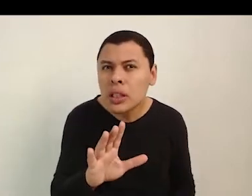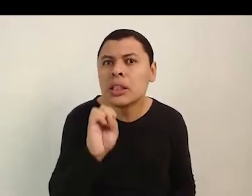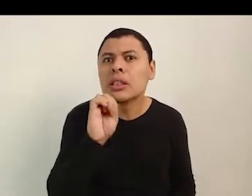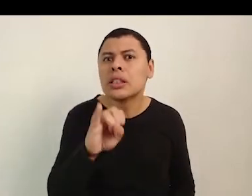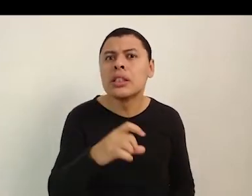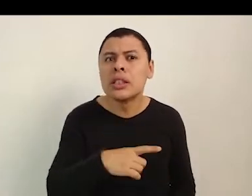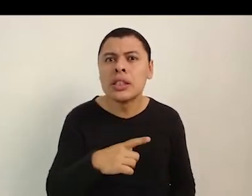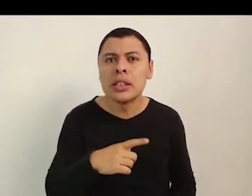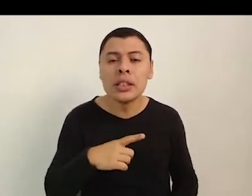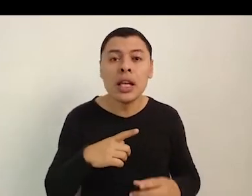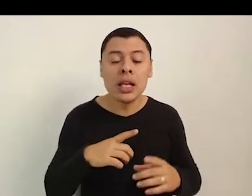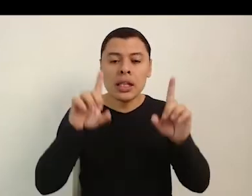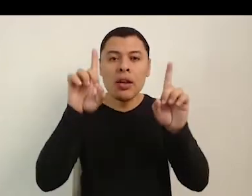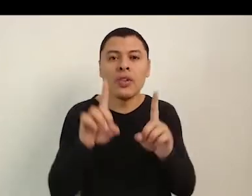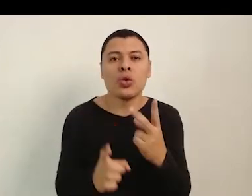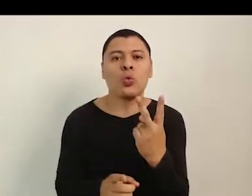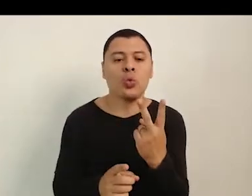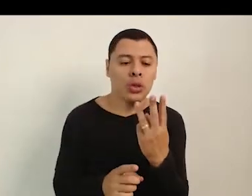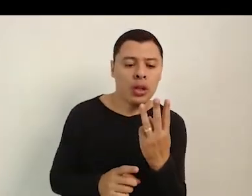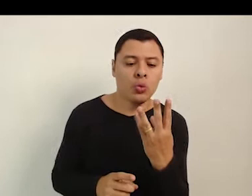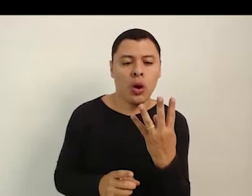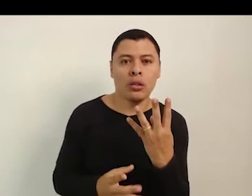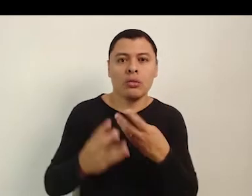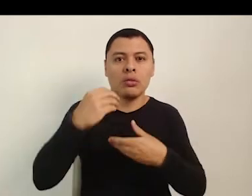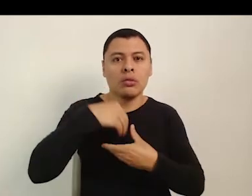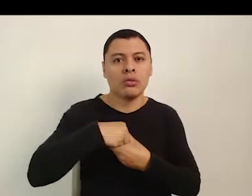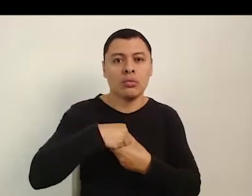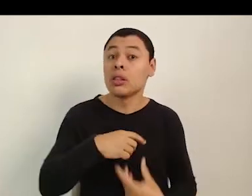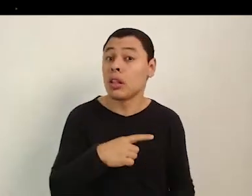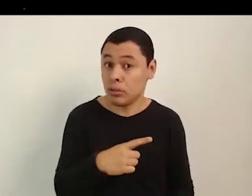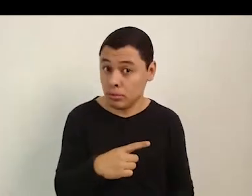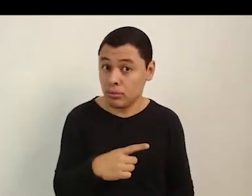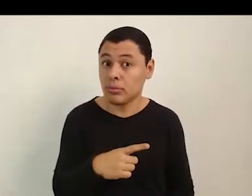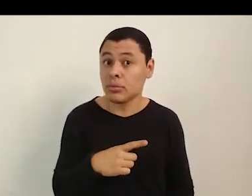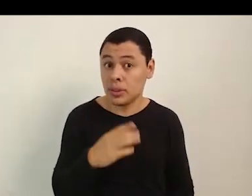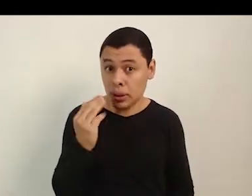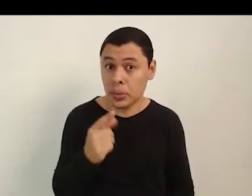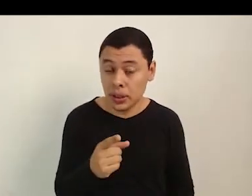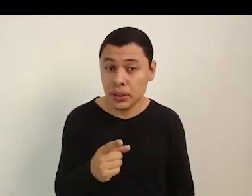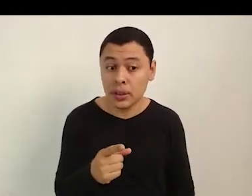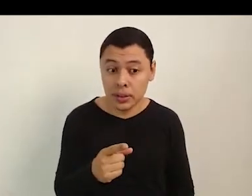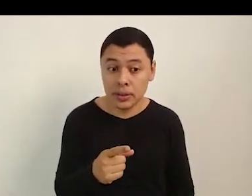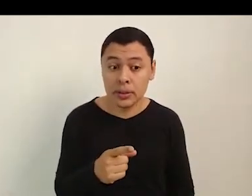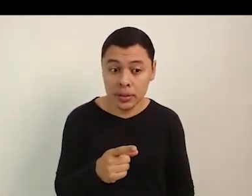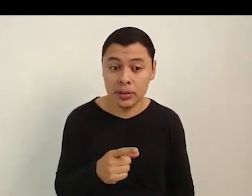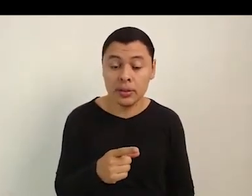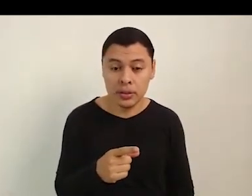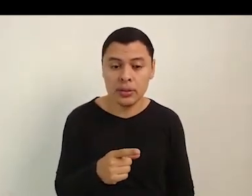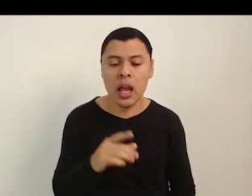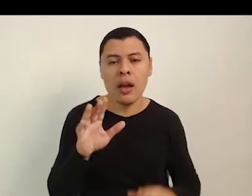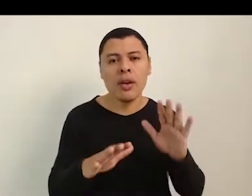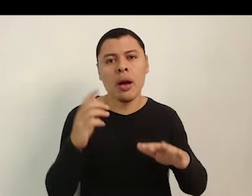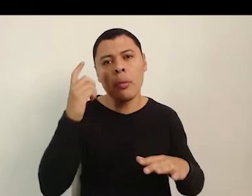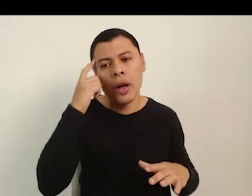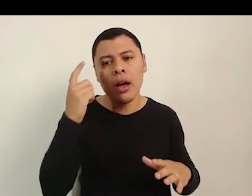deficiências combinadas e que elas existem. E existem um certo número até que grande, tá? Assim, por mais que às vezes a gente não coloque